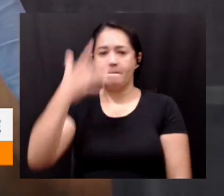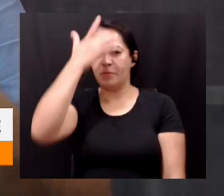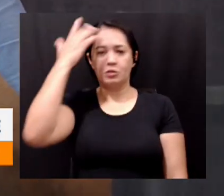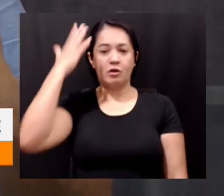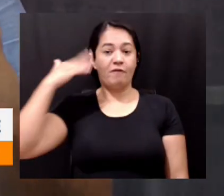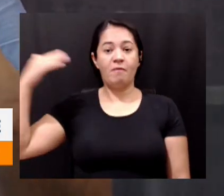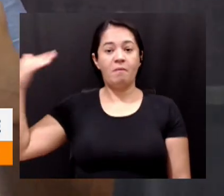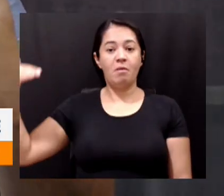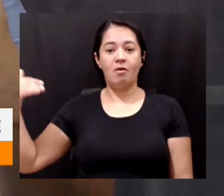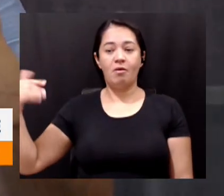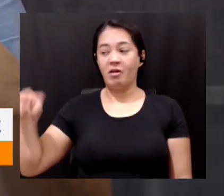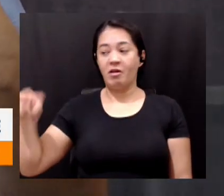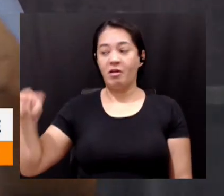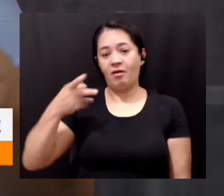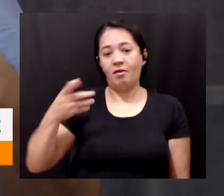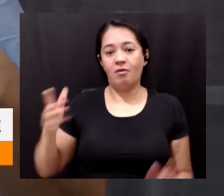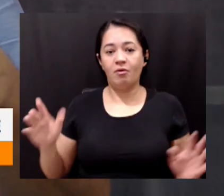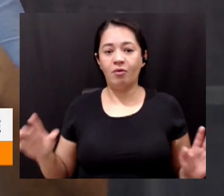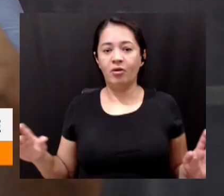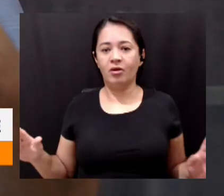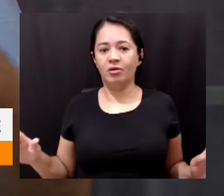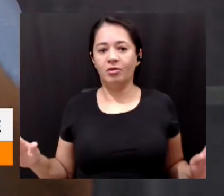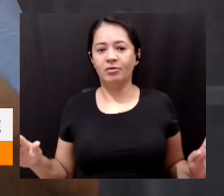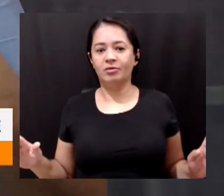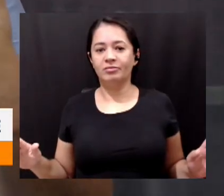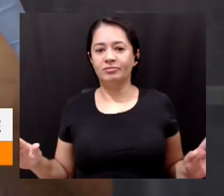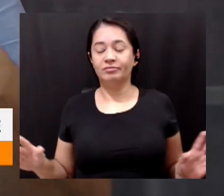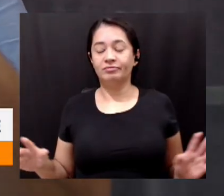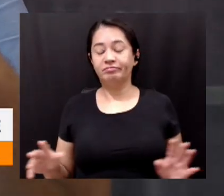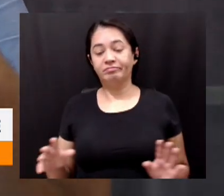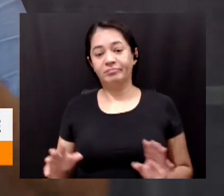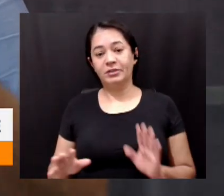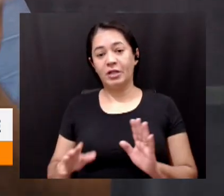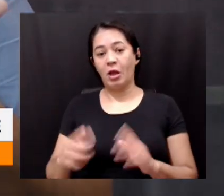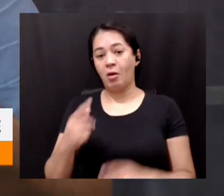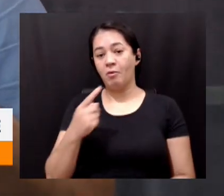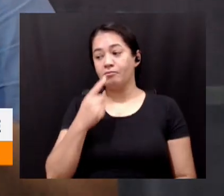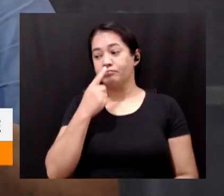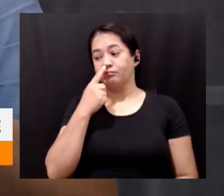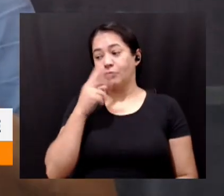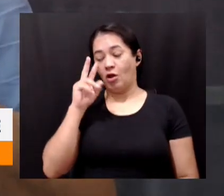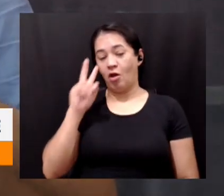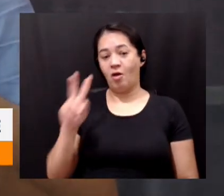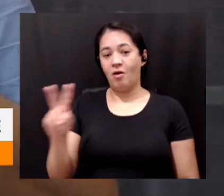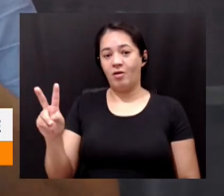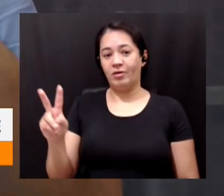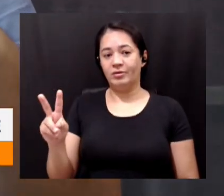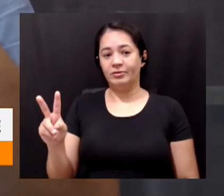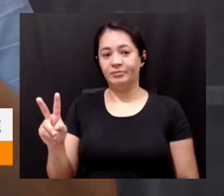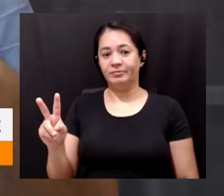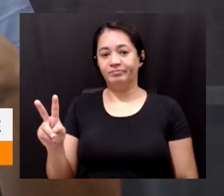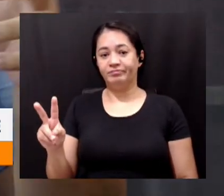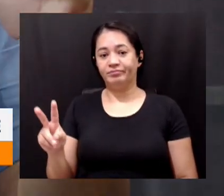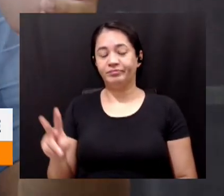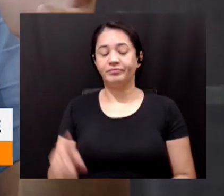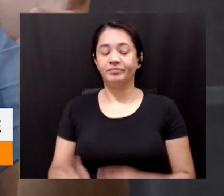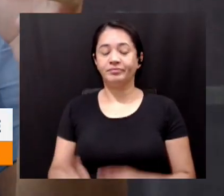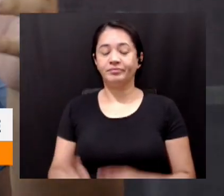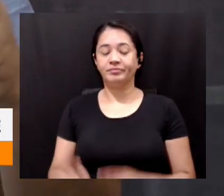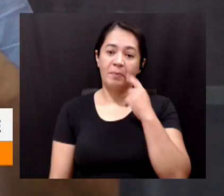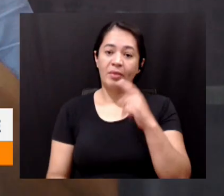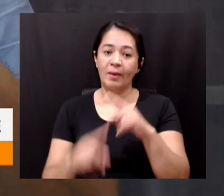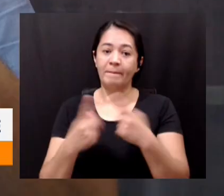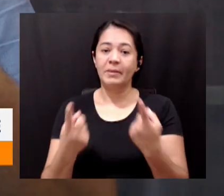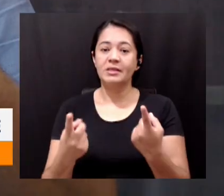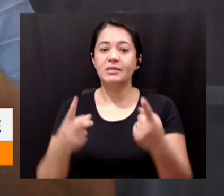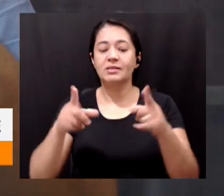existe esse olhar um pouco de aproximação, né, e fora isso, existe a grande